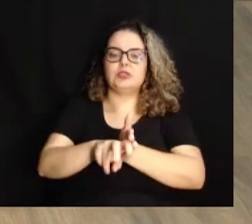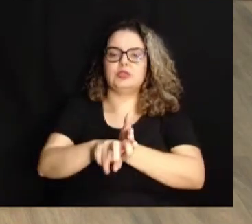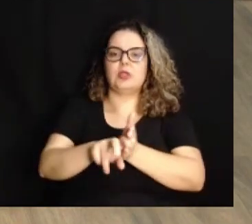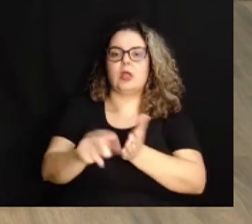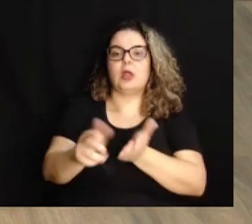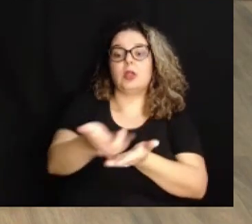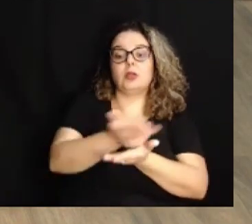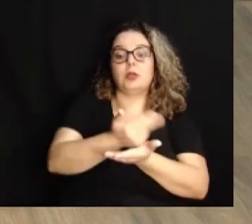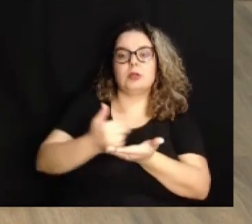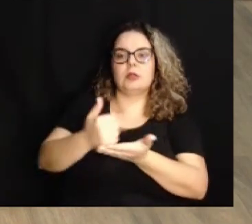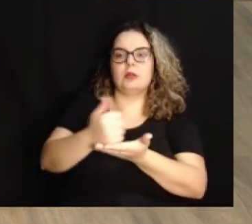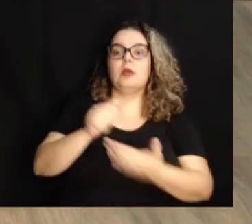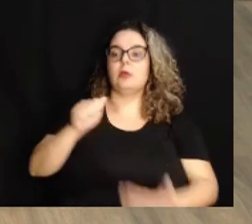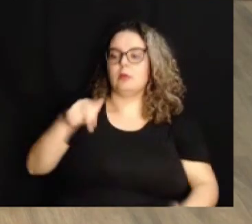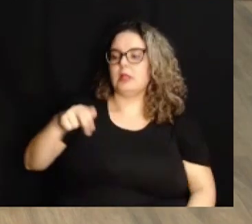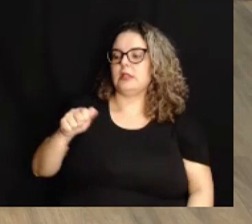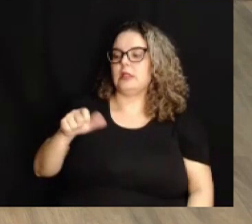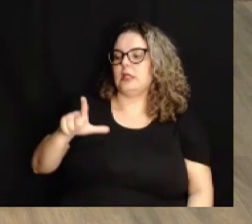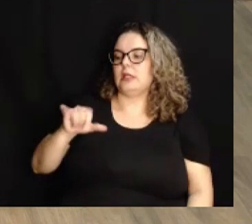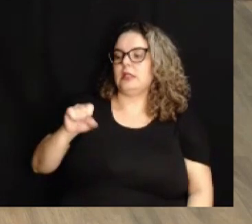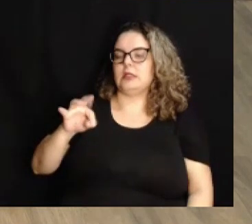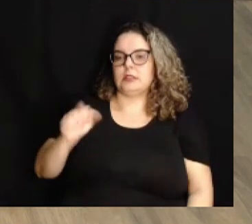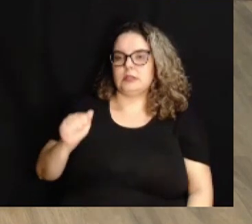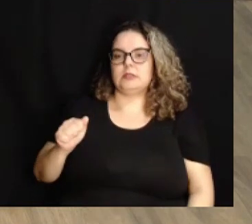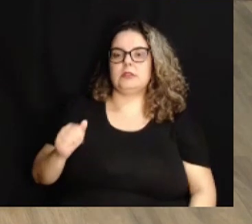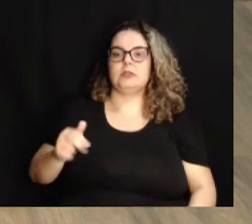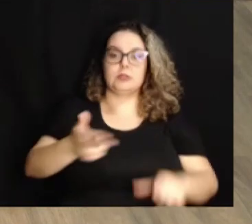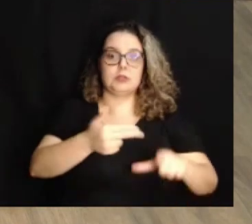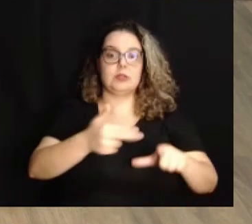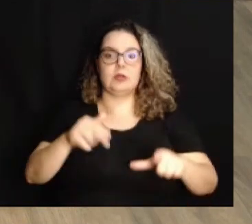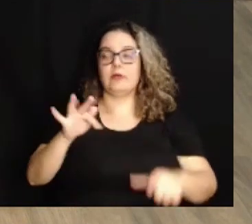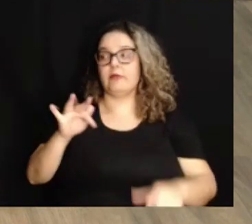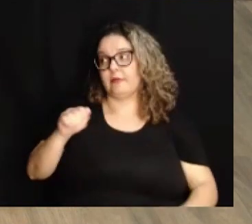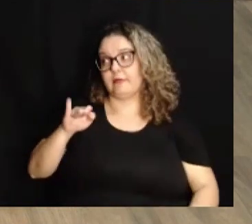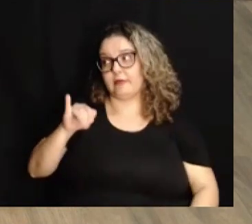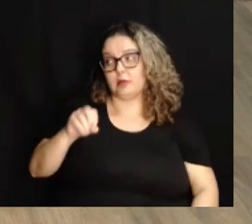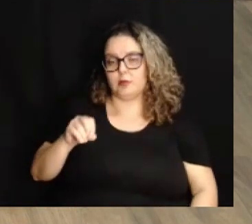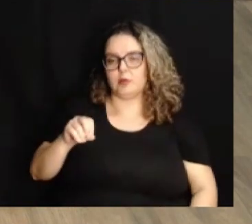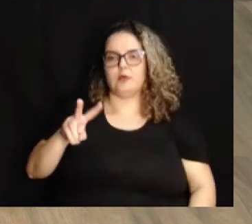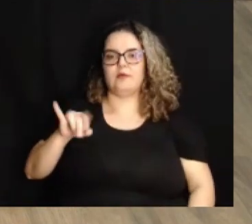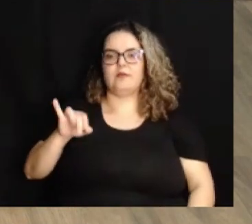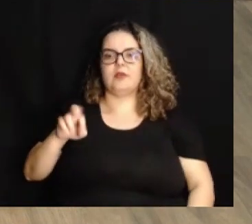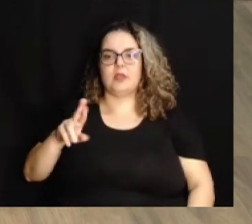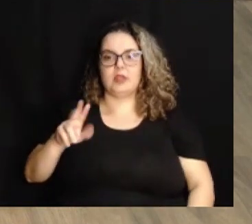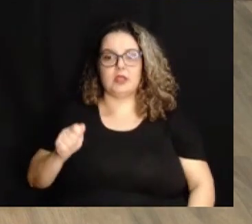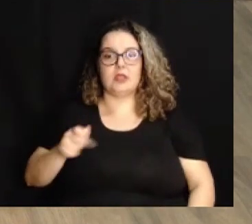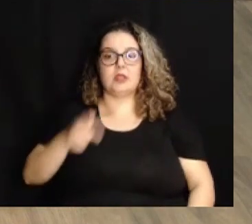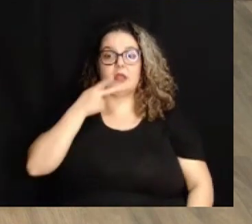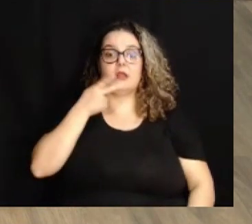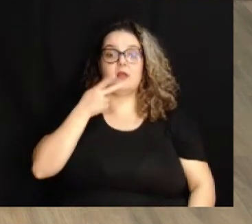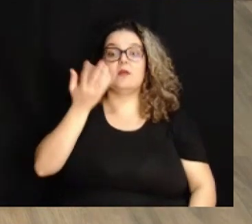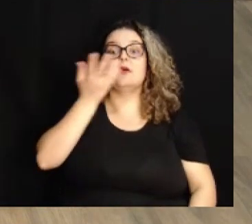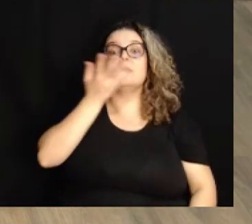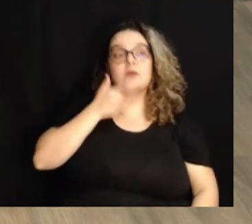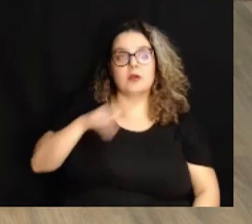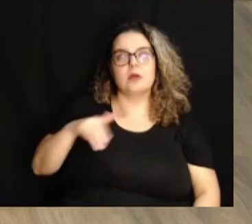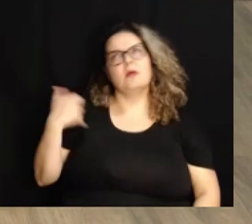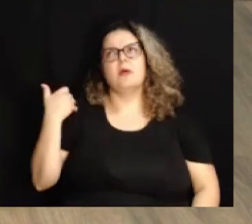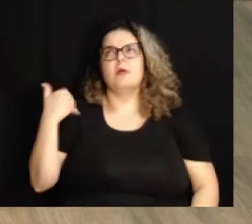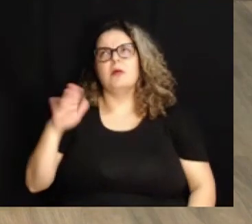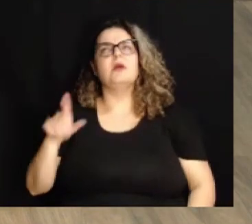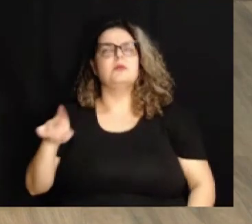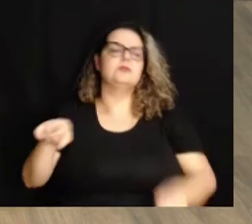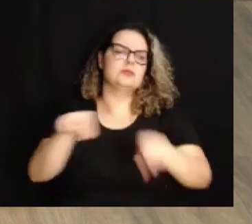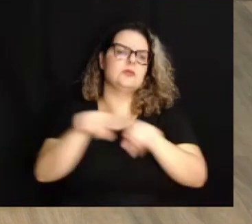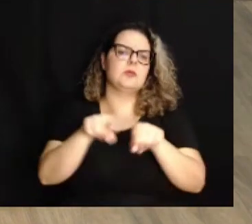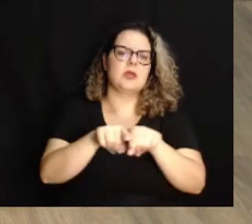de desenho que chama Fábio Vieira, e é muito interessante porque ele coloca o quanto as crianças, o adulto também, né, ele atende tanto criança quanto adulto,